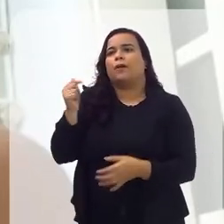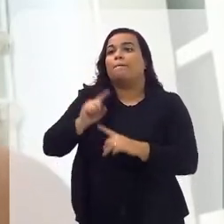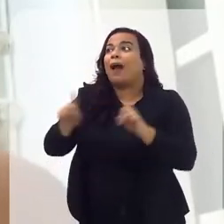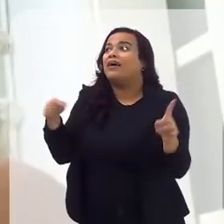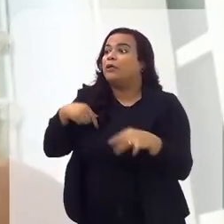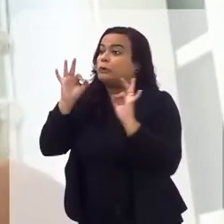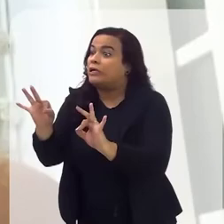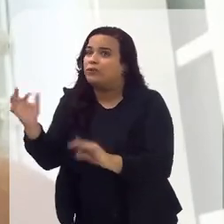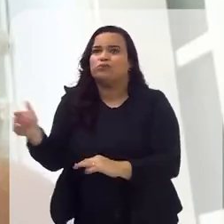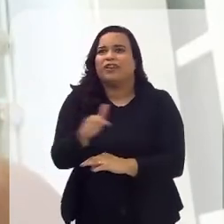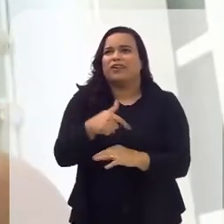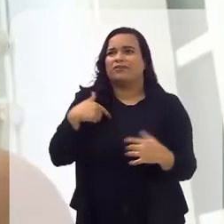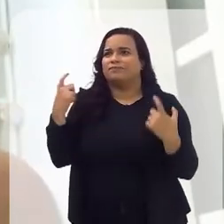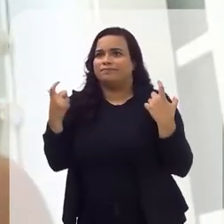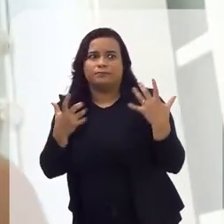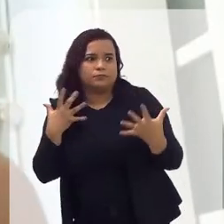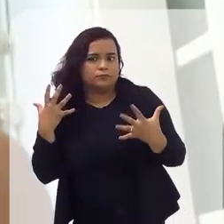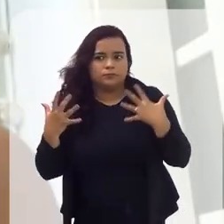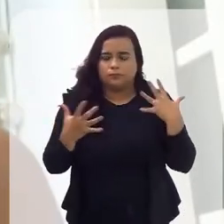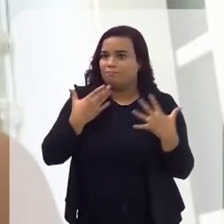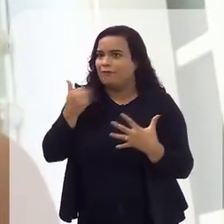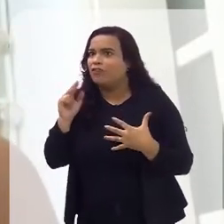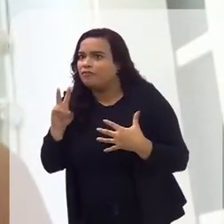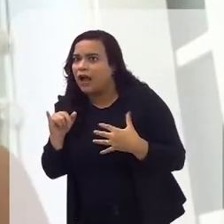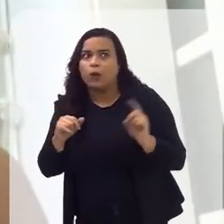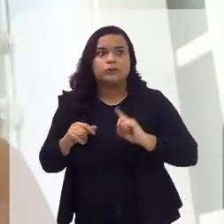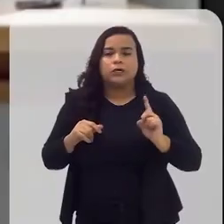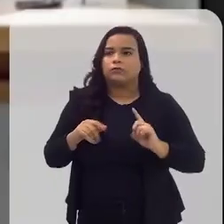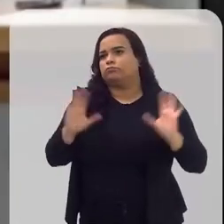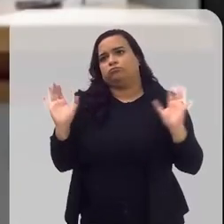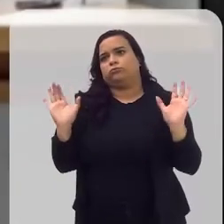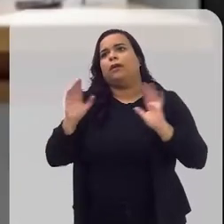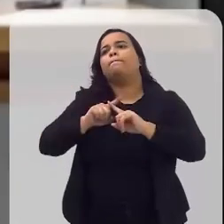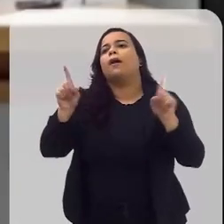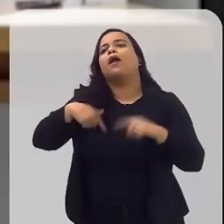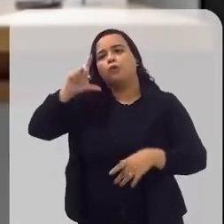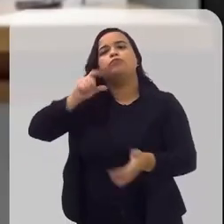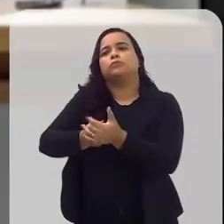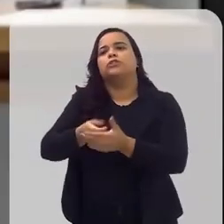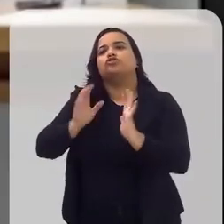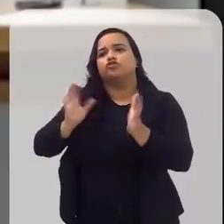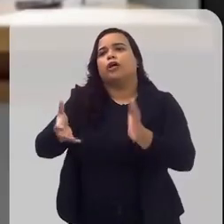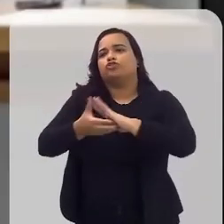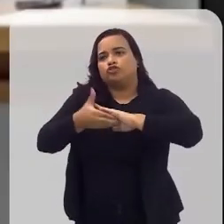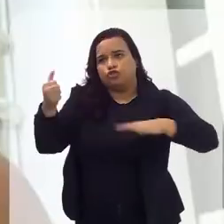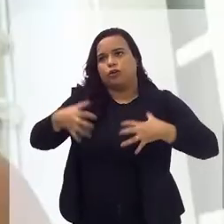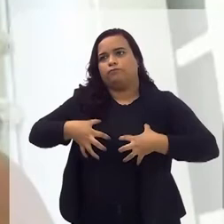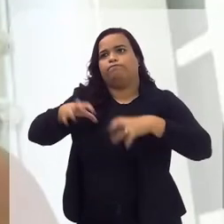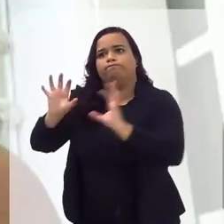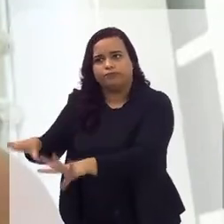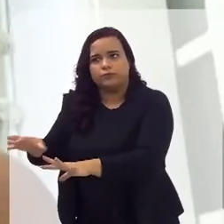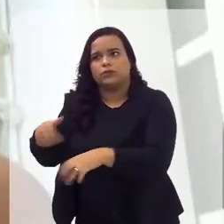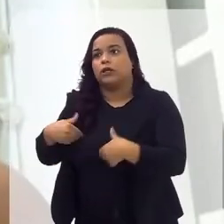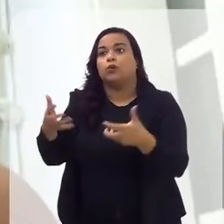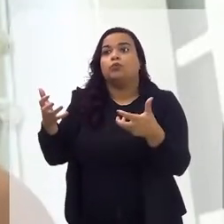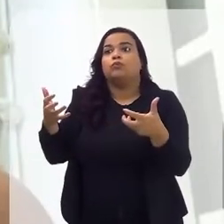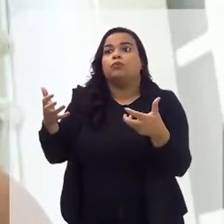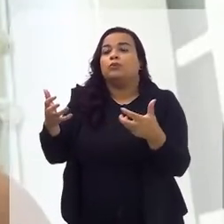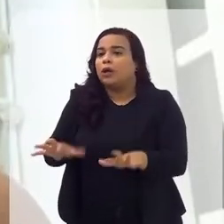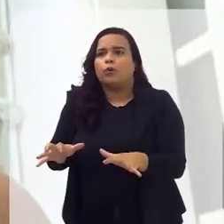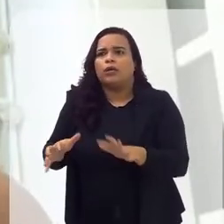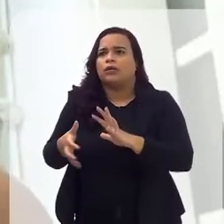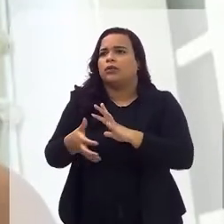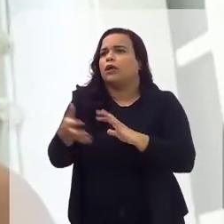Mas eu não tinha certeza, e a gente não pode ter certeza se vai melhorar ou não. De qualquer maneira, eu já tinha tomado a minha decisão porque eu não queria mais fazer uma